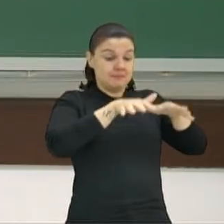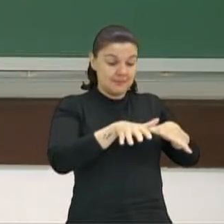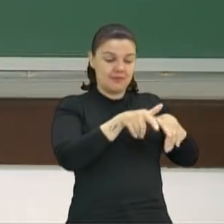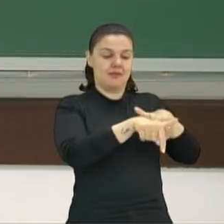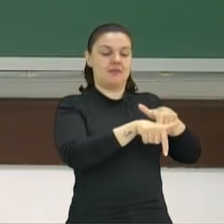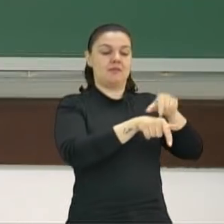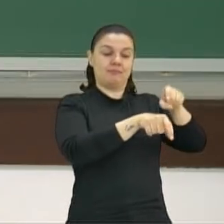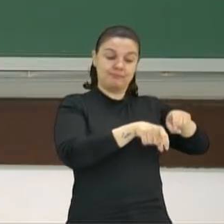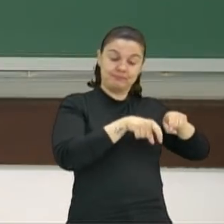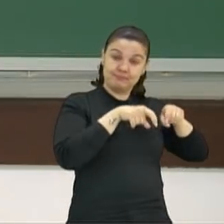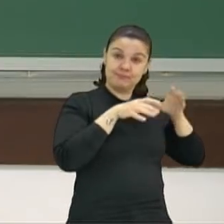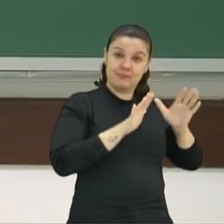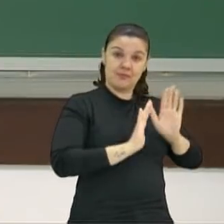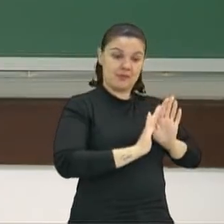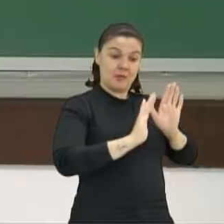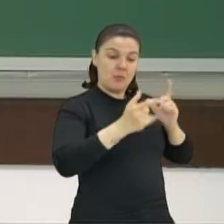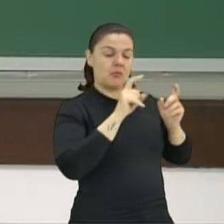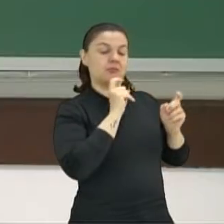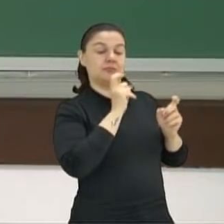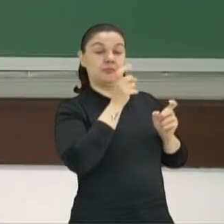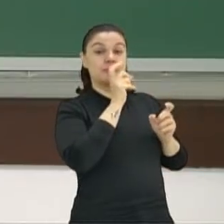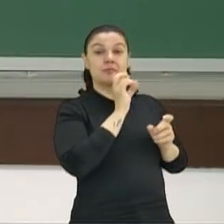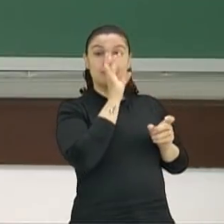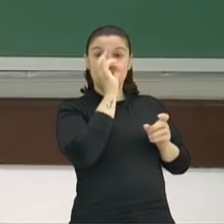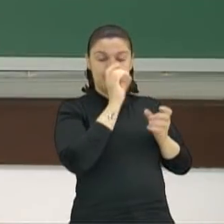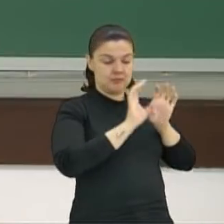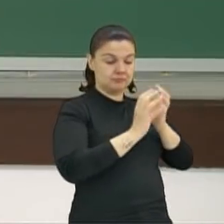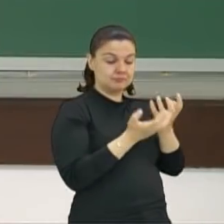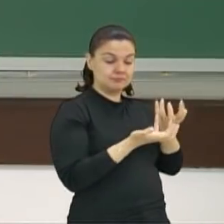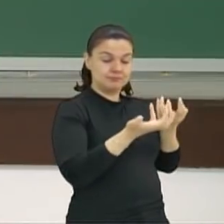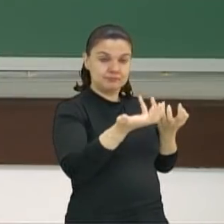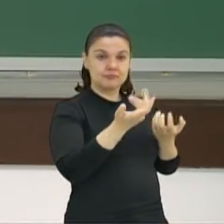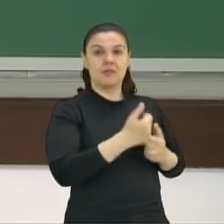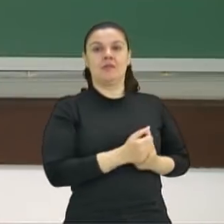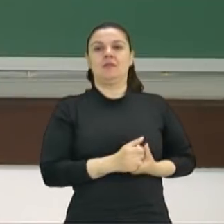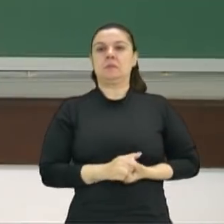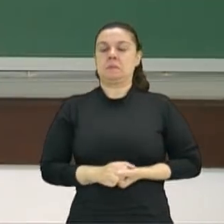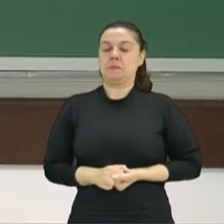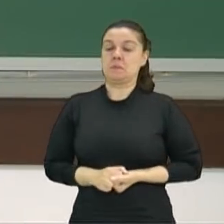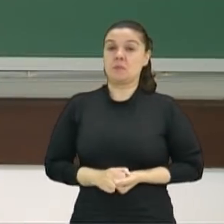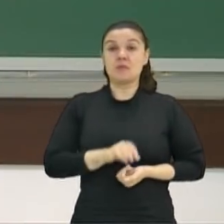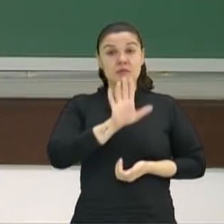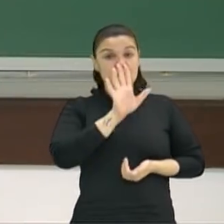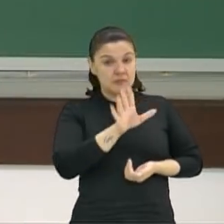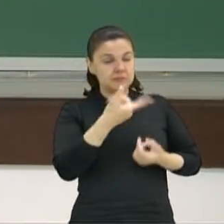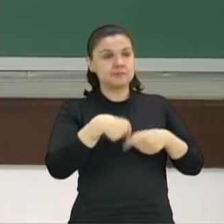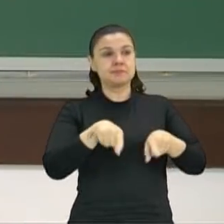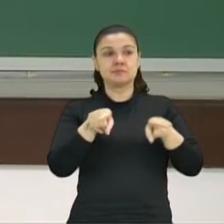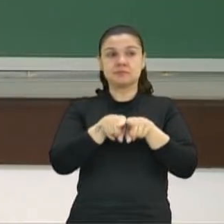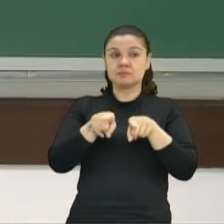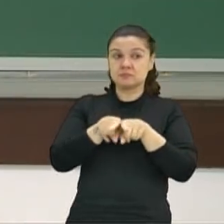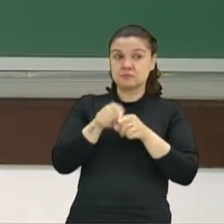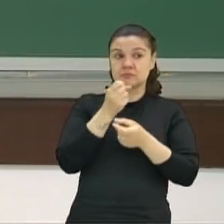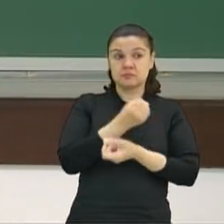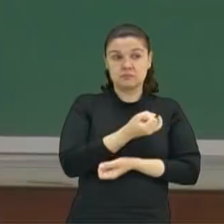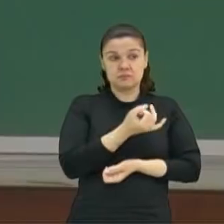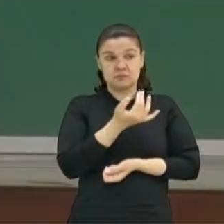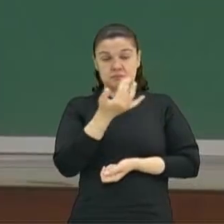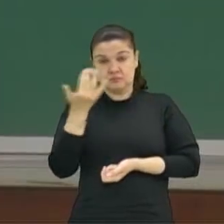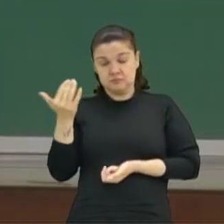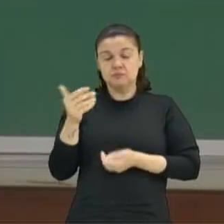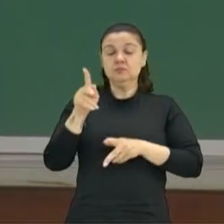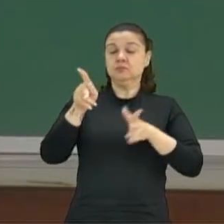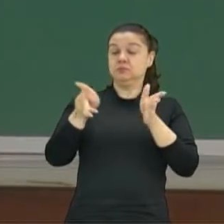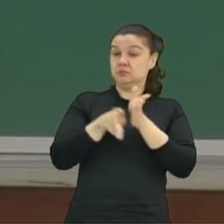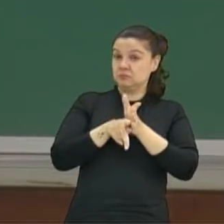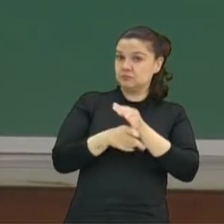inserida, né, na área urbana, essas hortas comunitárias, né? Assim também como alguns